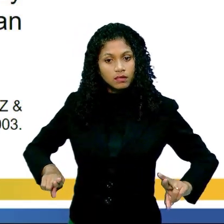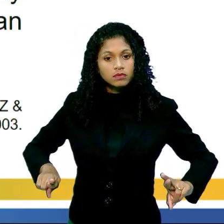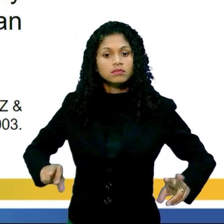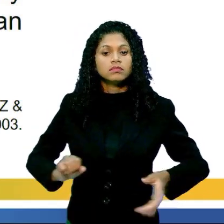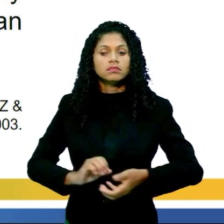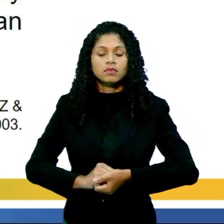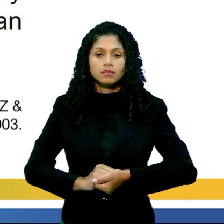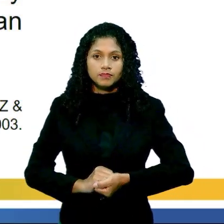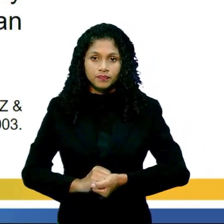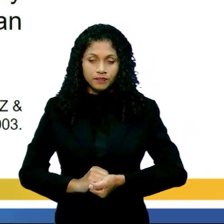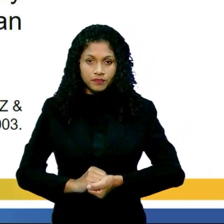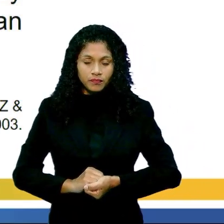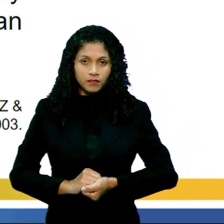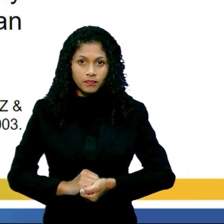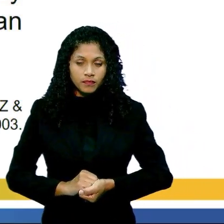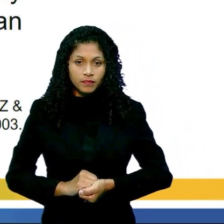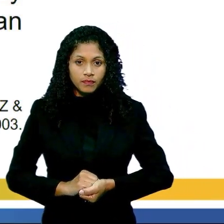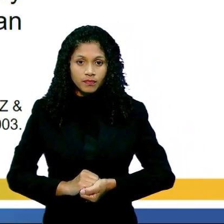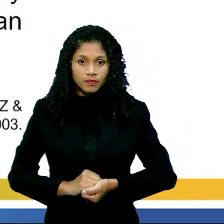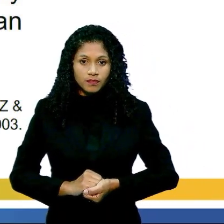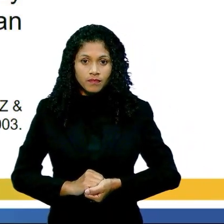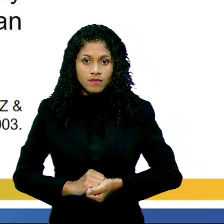esse texto, ok?